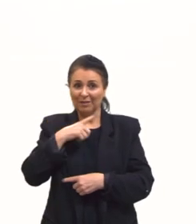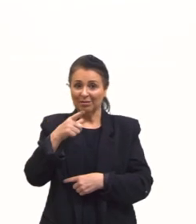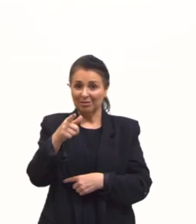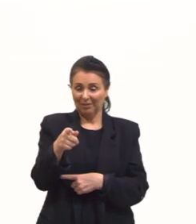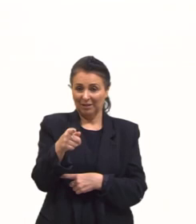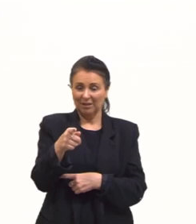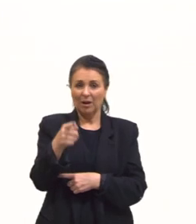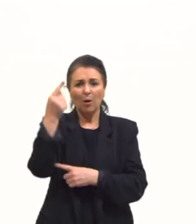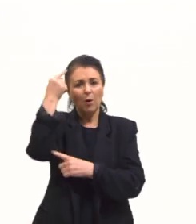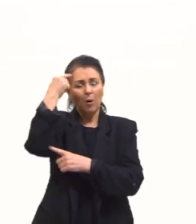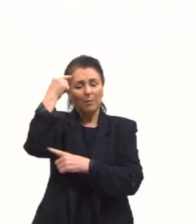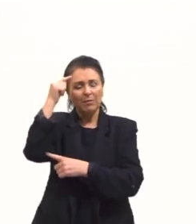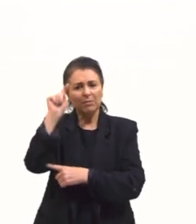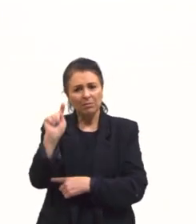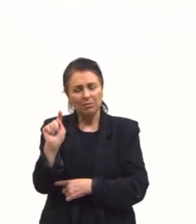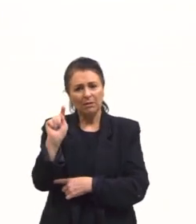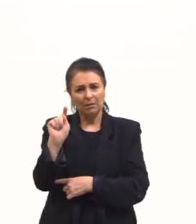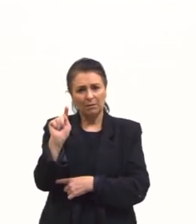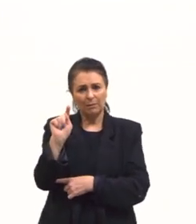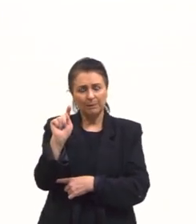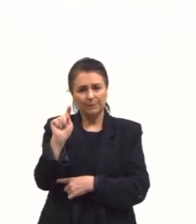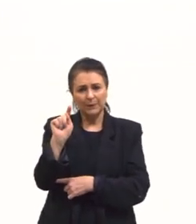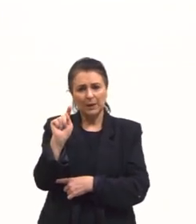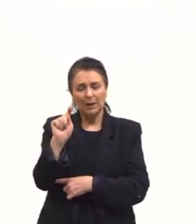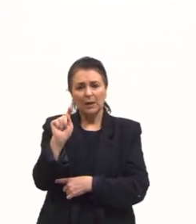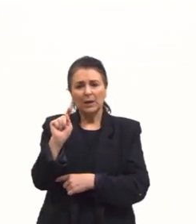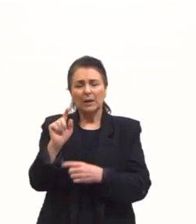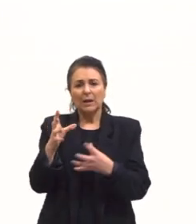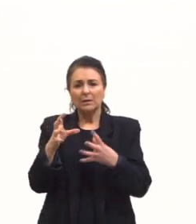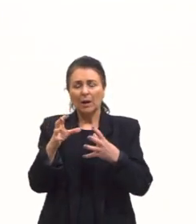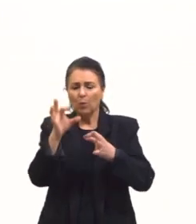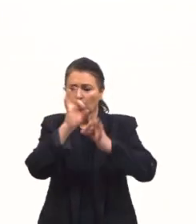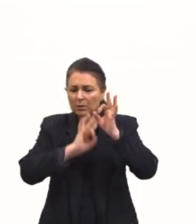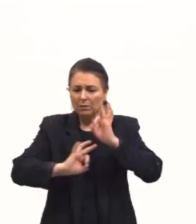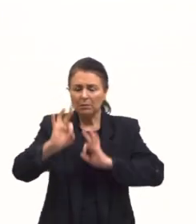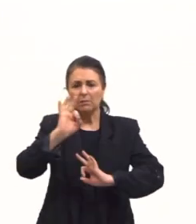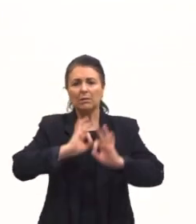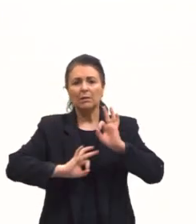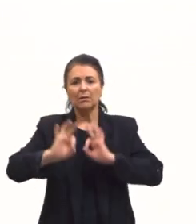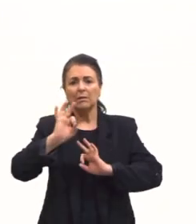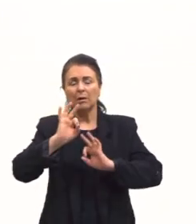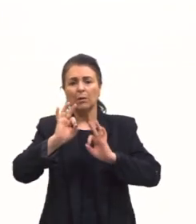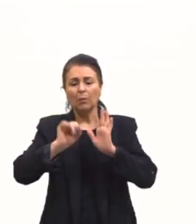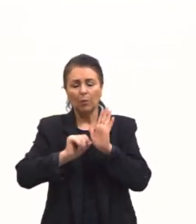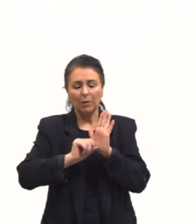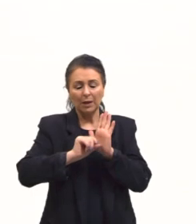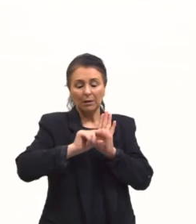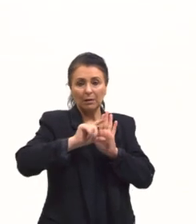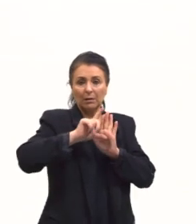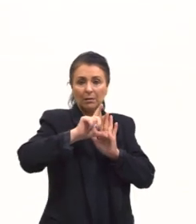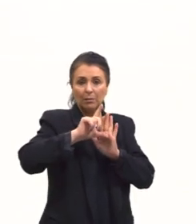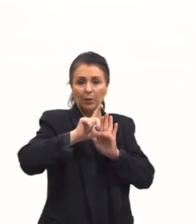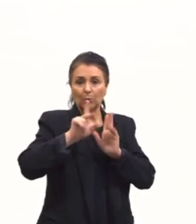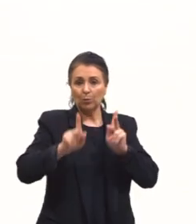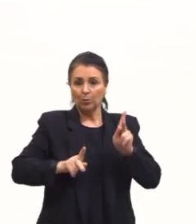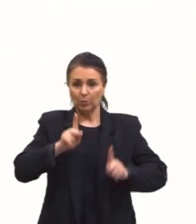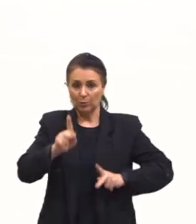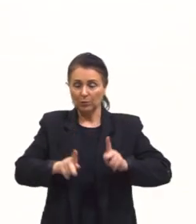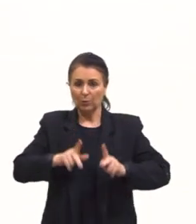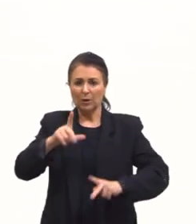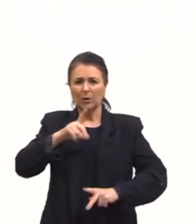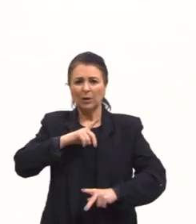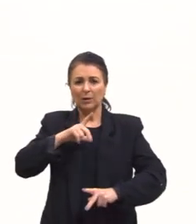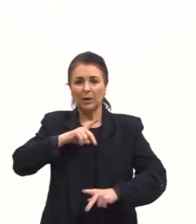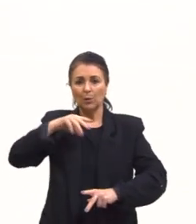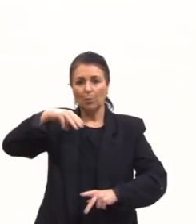algumas ideias né sobre as formações né relacionada ao crescimento da população e aí nós temos um cara